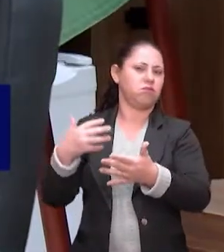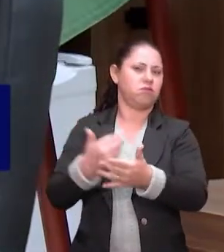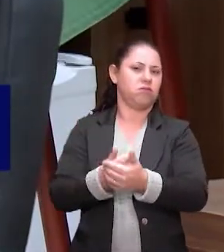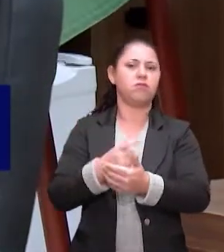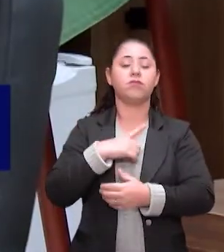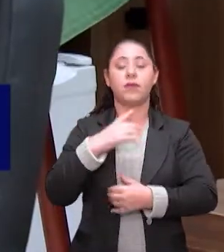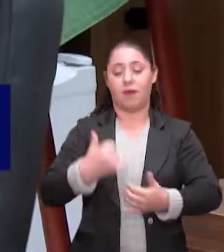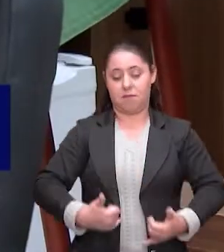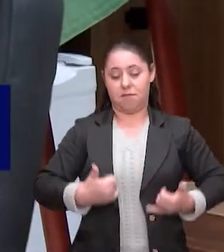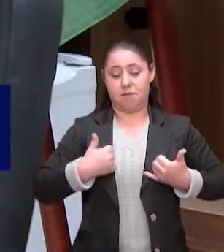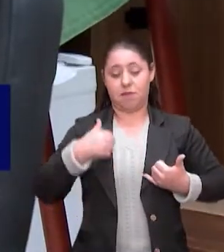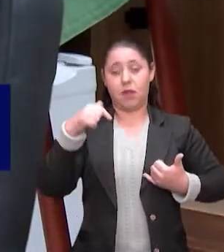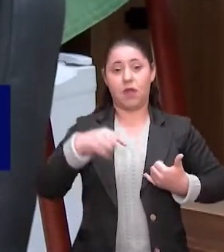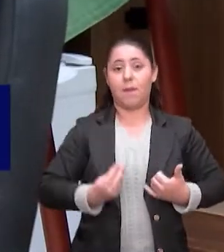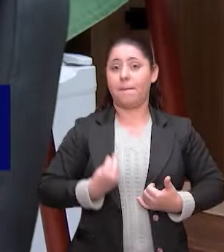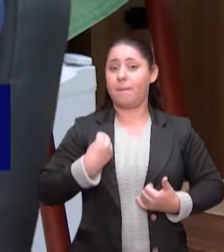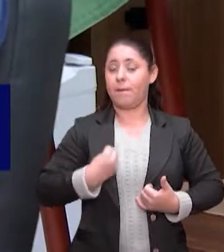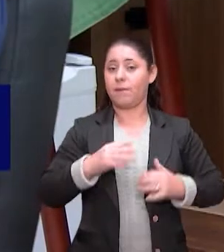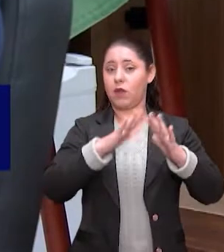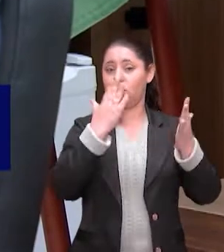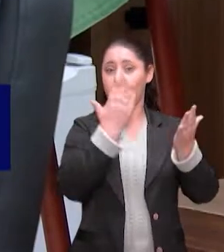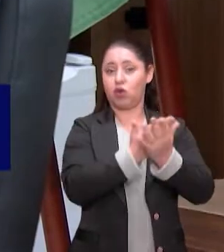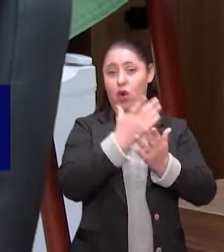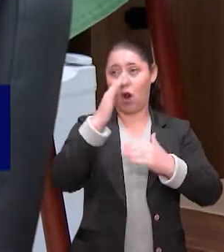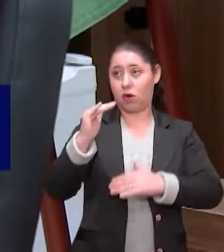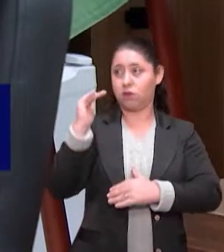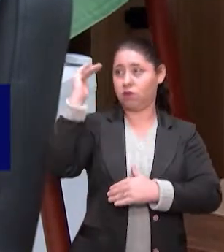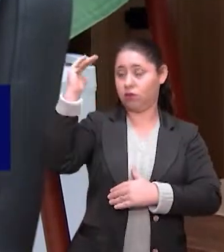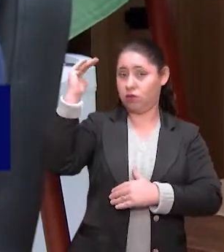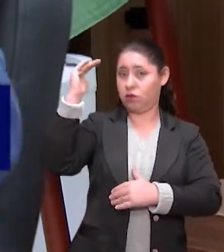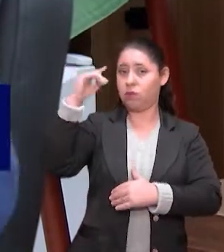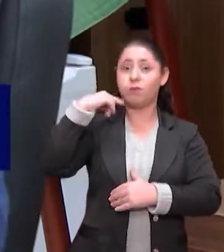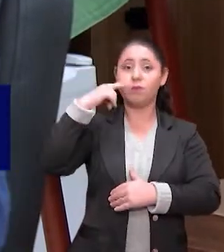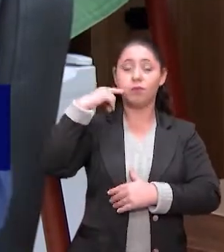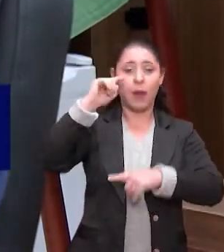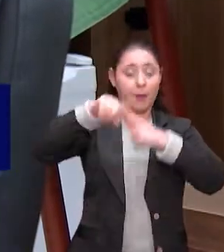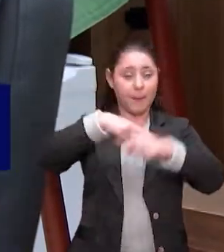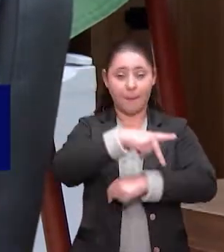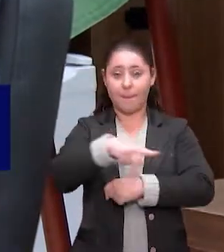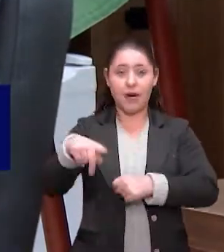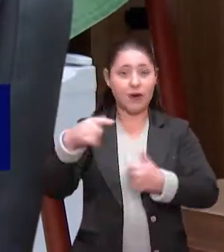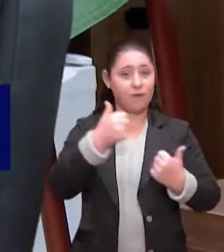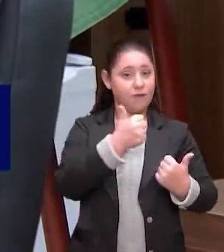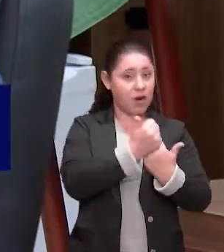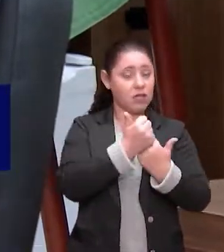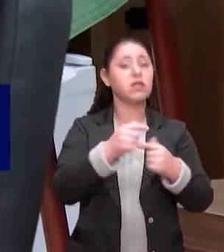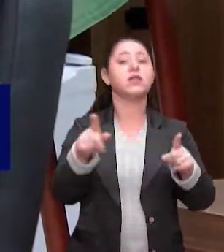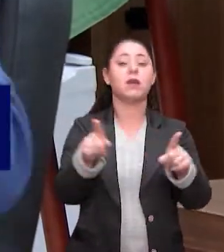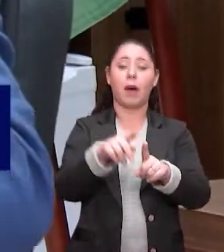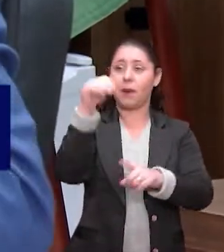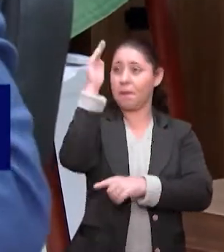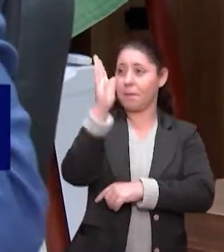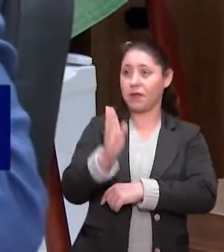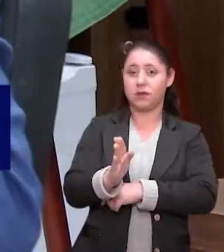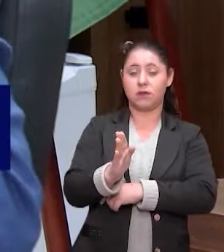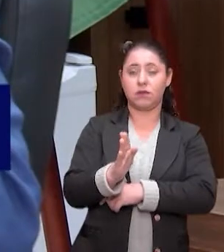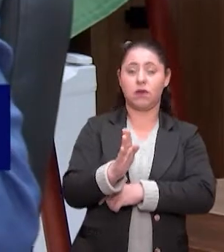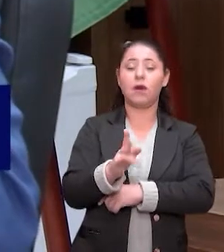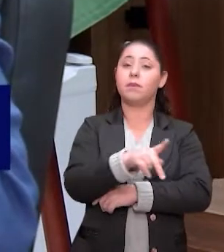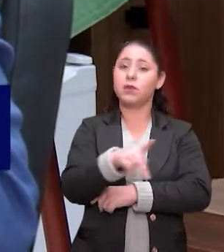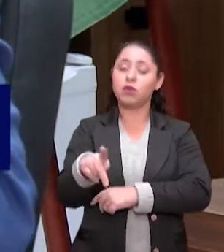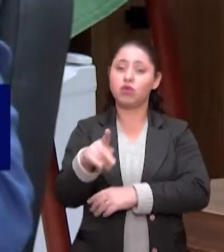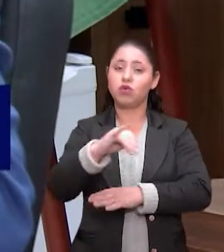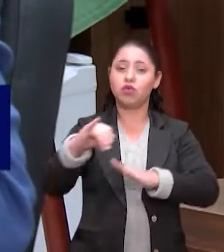dessa trajetória, eu tive a honra de estar aqui participando da Escola Superior de Advocacia, depois fui vice-presidente da Escola Superior de Advocacia